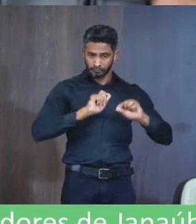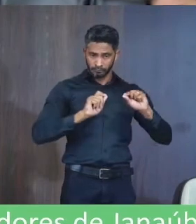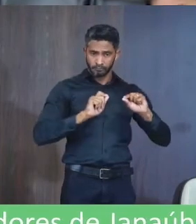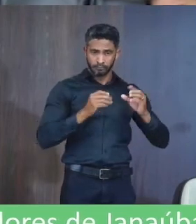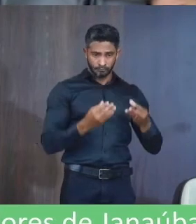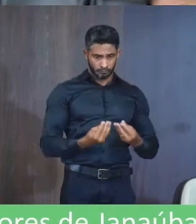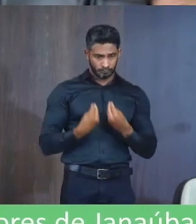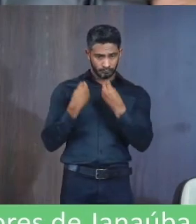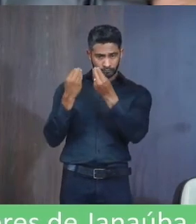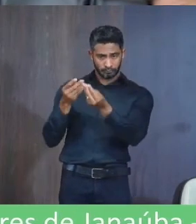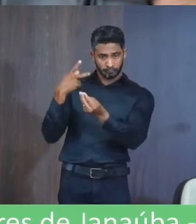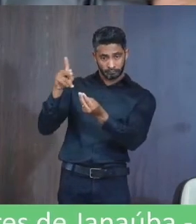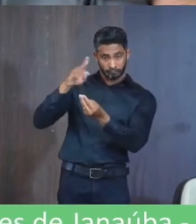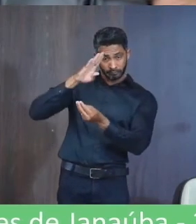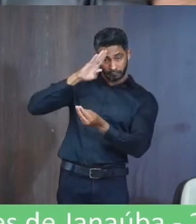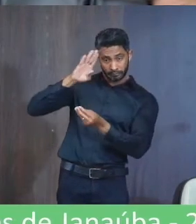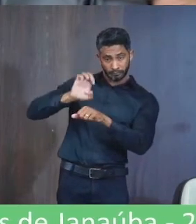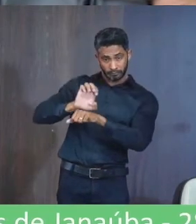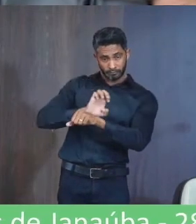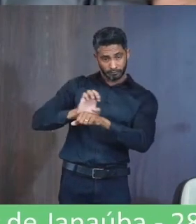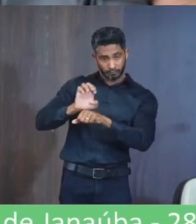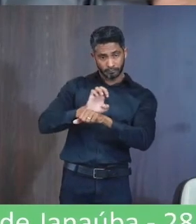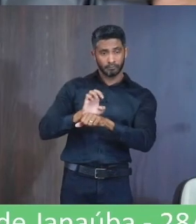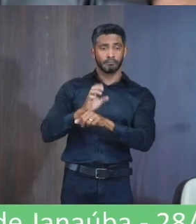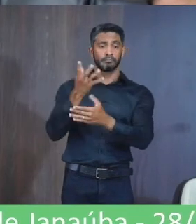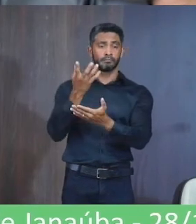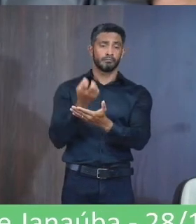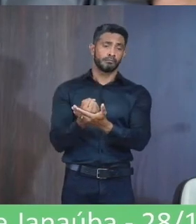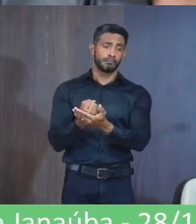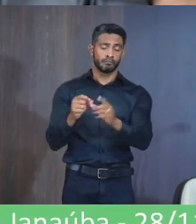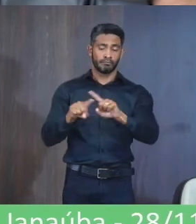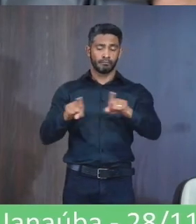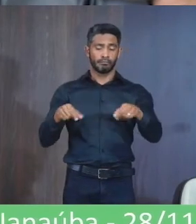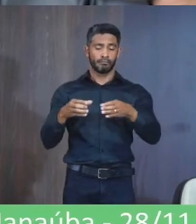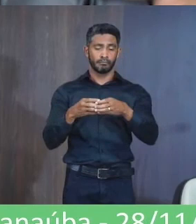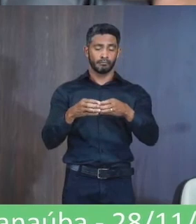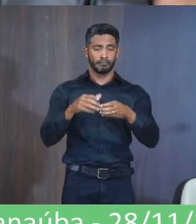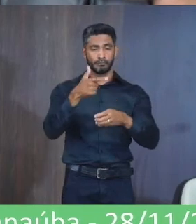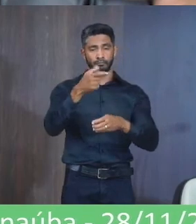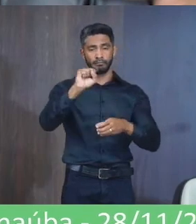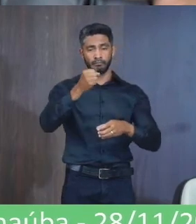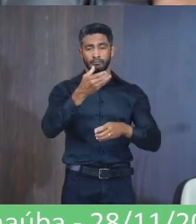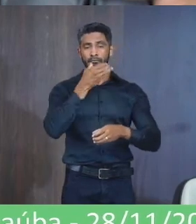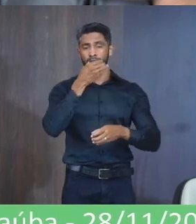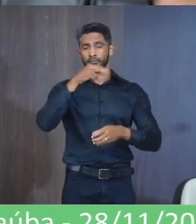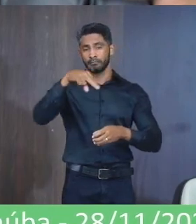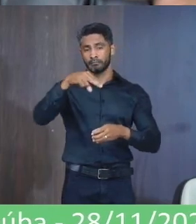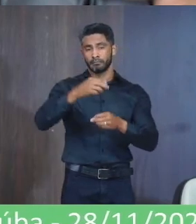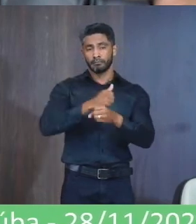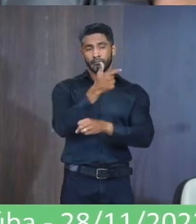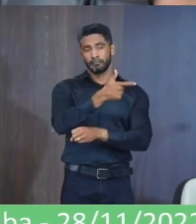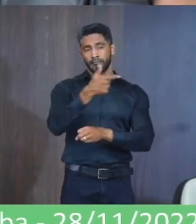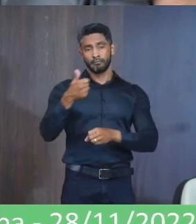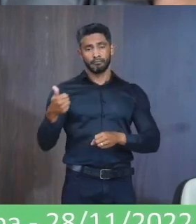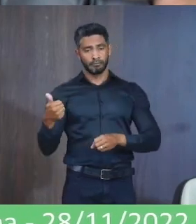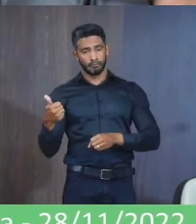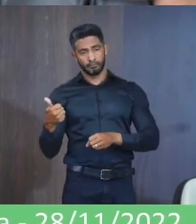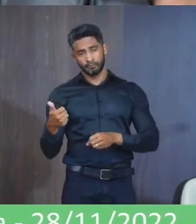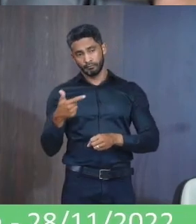Nesta forma Seja encaminhada Ao chefe do poder executivo Para sanção Sala da comissão 28 de novembro De 2022